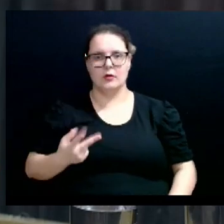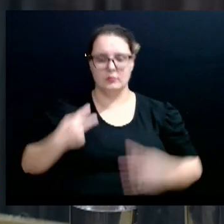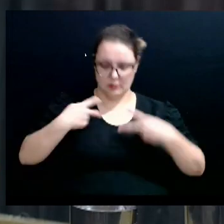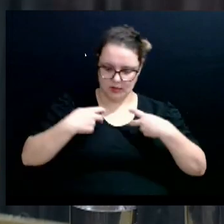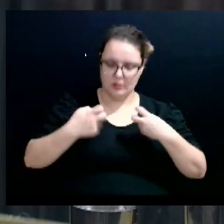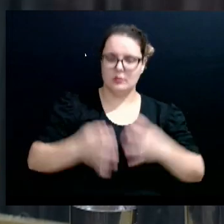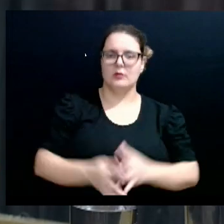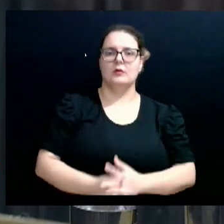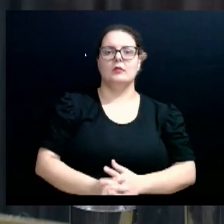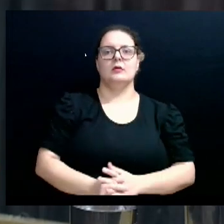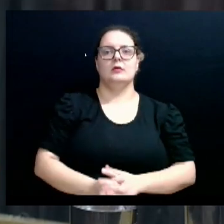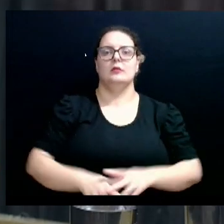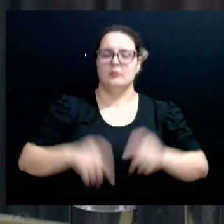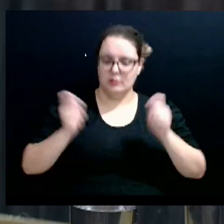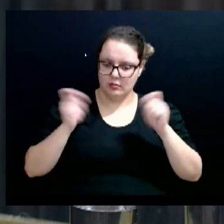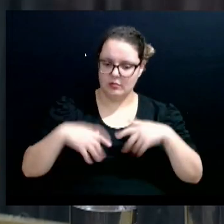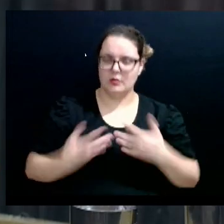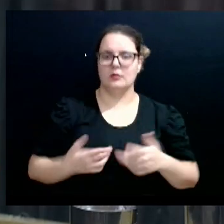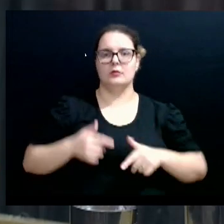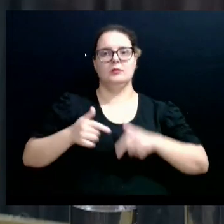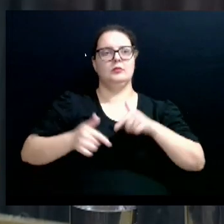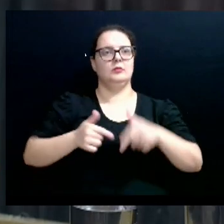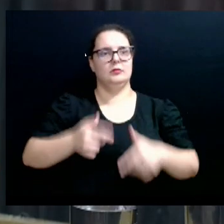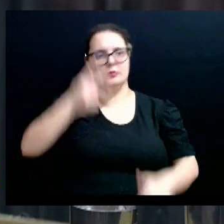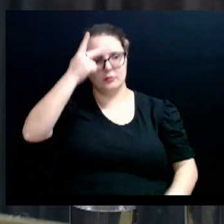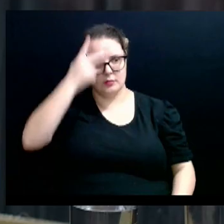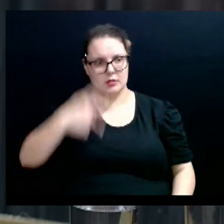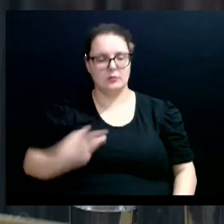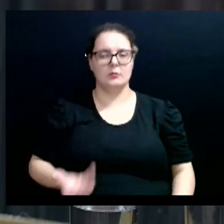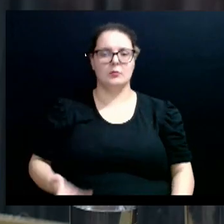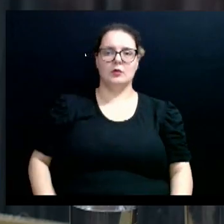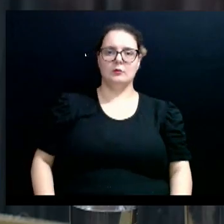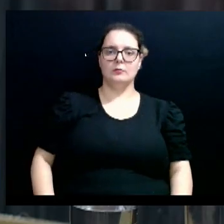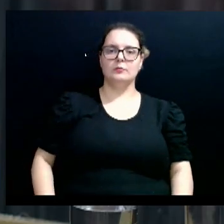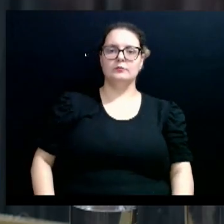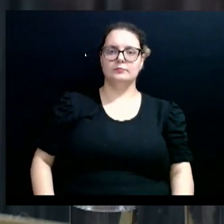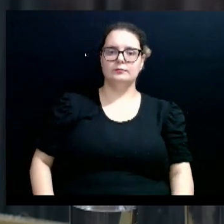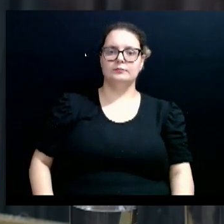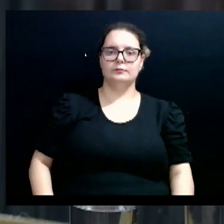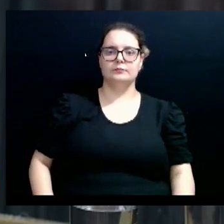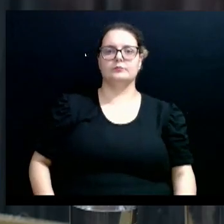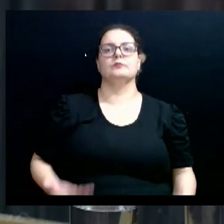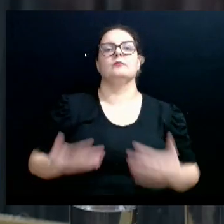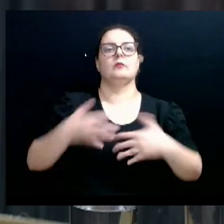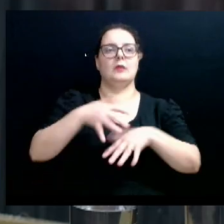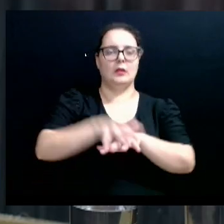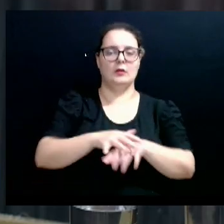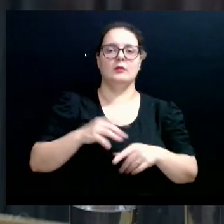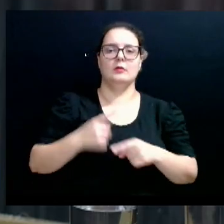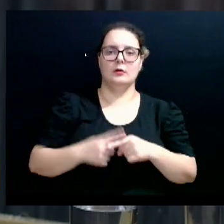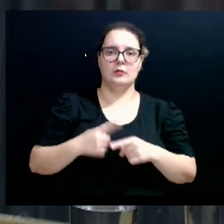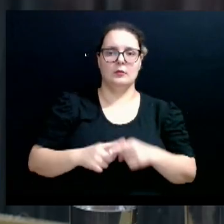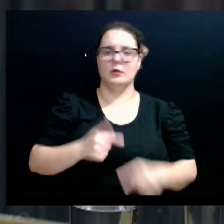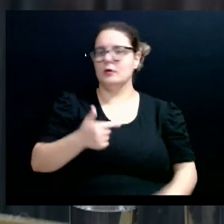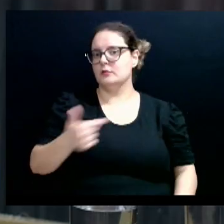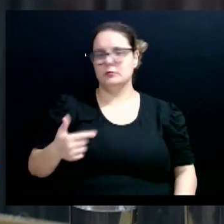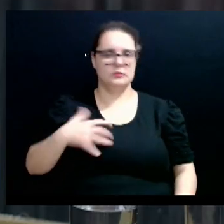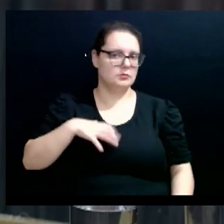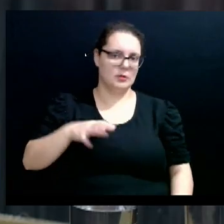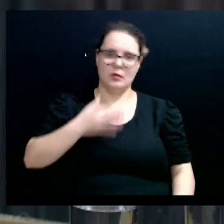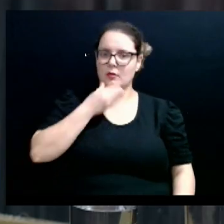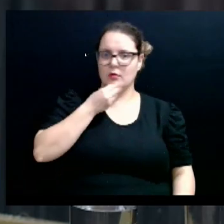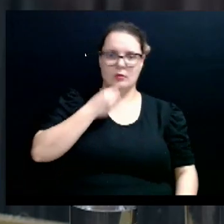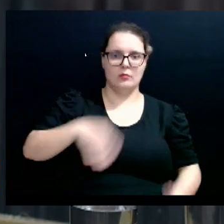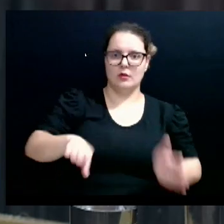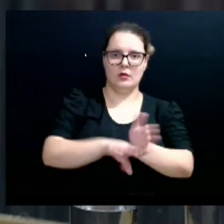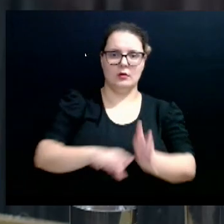validar o seu trabalho e incluir, porque não tem mais isso do homem chega, vai